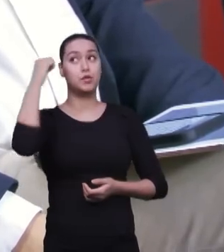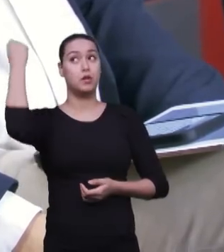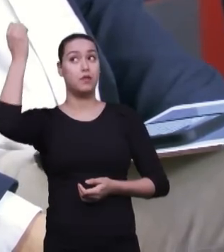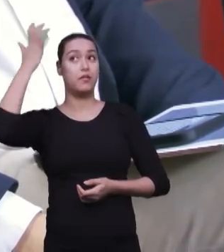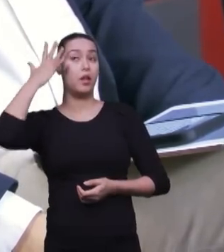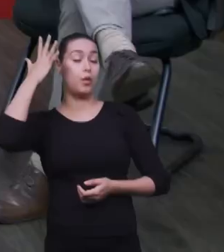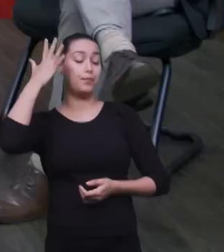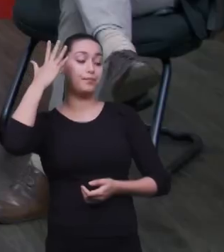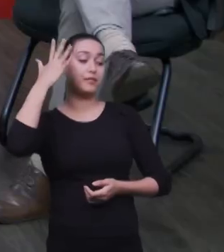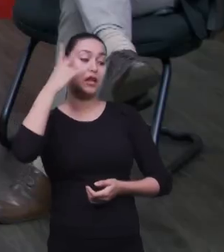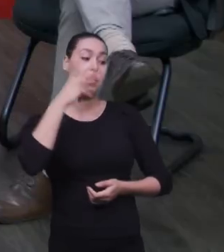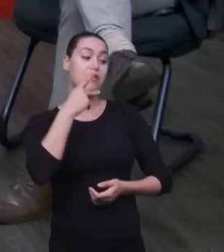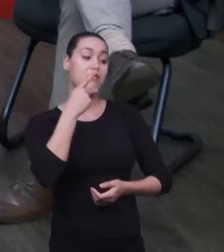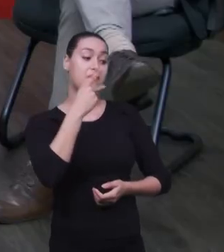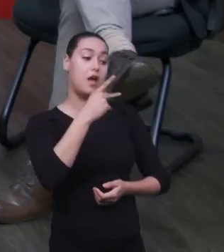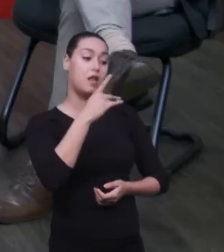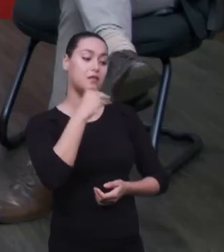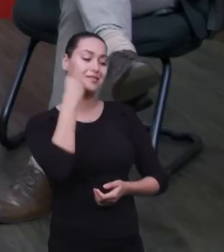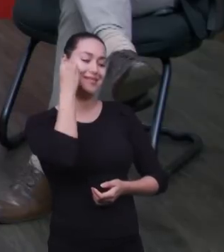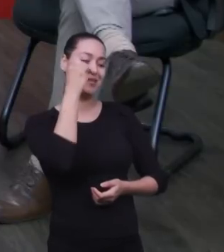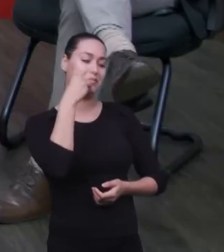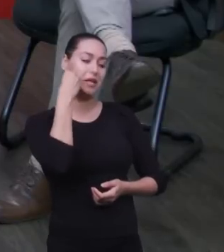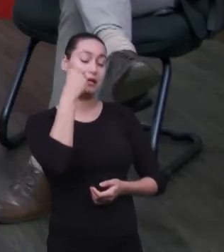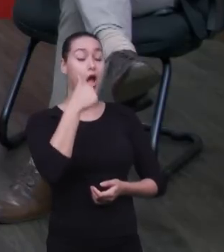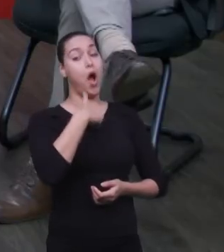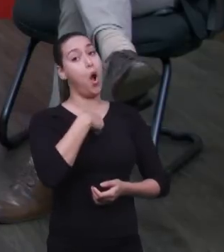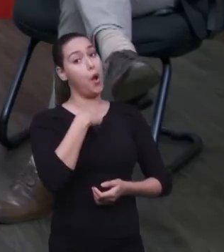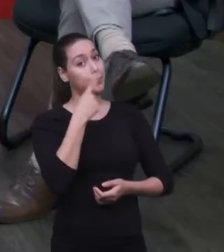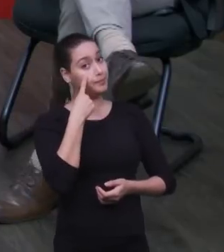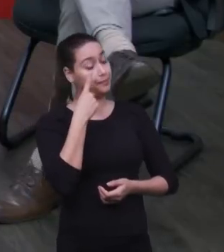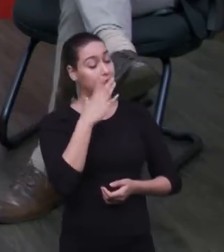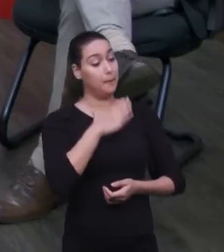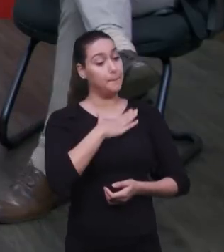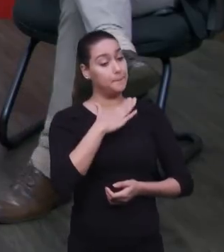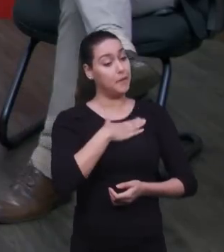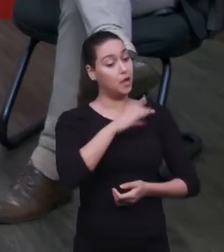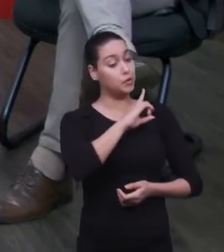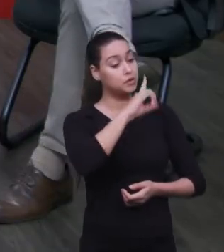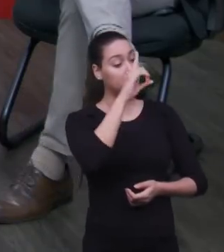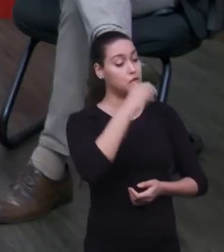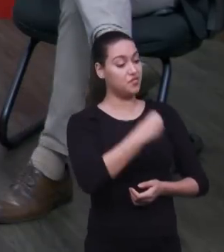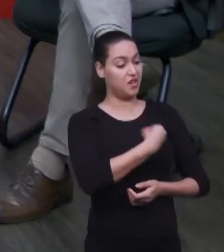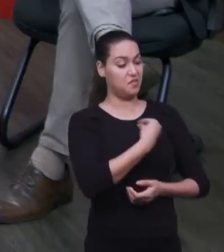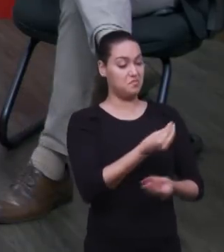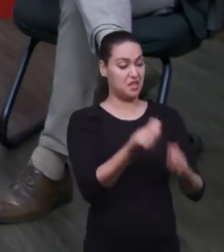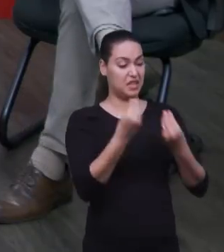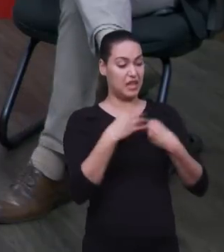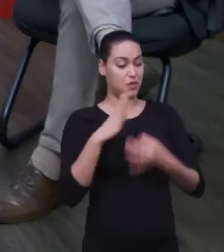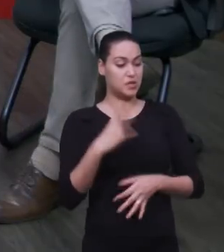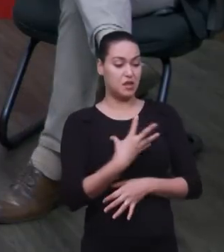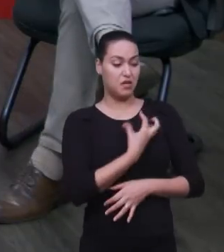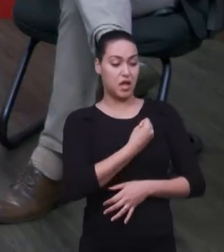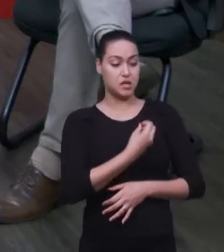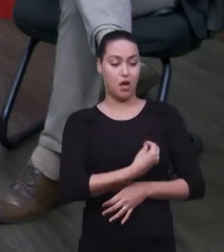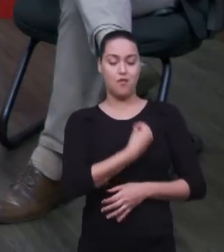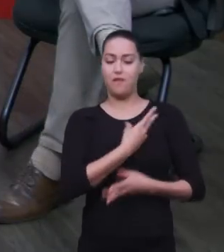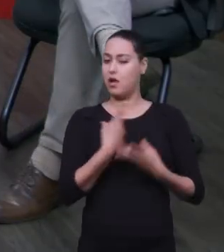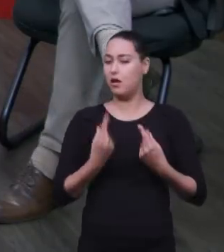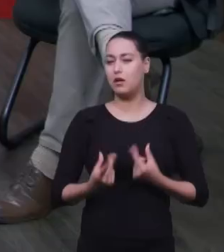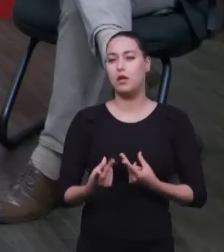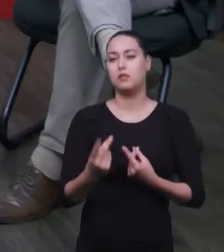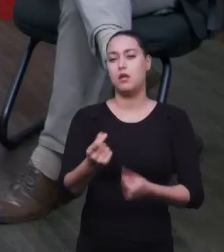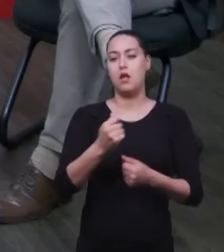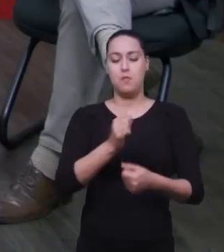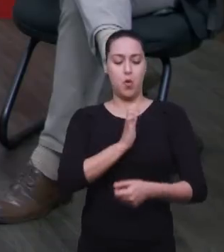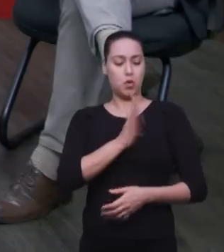para ele da sua experiência. Aí quando ele deu uma brechazinha, eu entrei. Falei, olha, o meu Deus vivo, ele me deu salvação, me deu vida